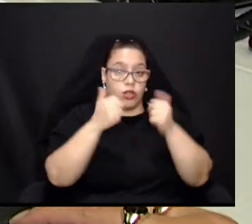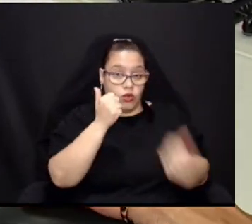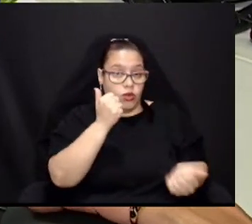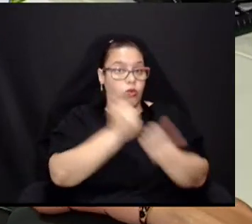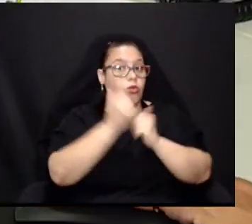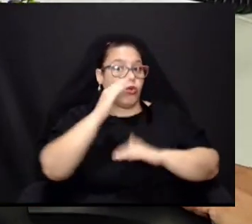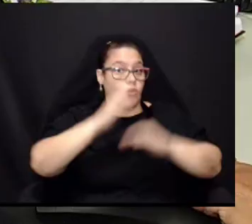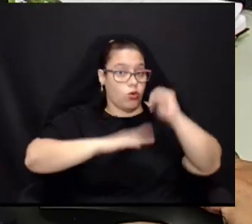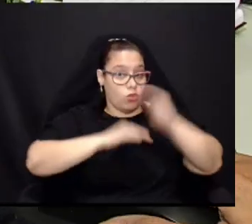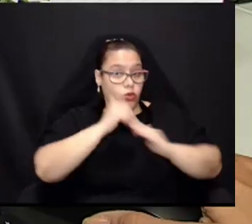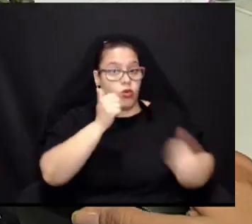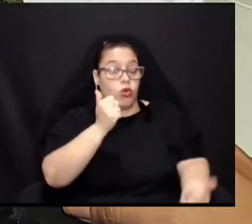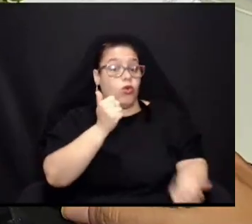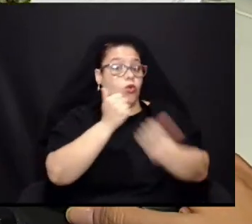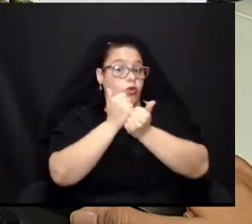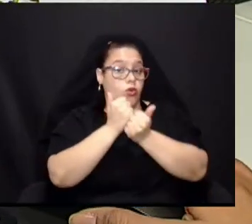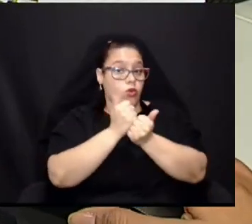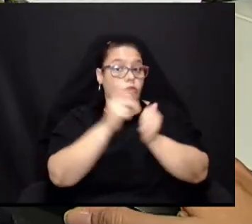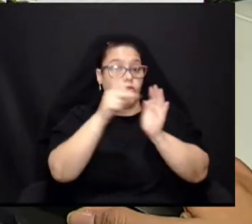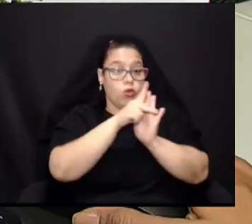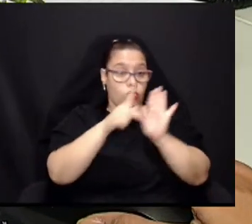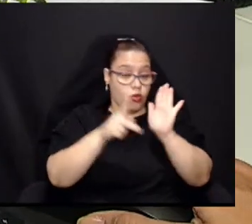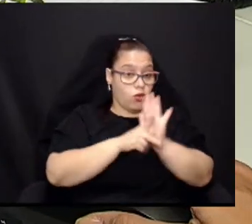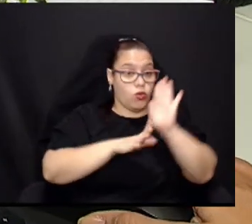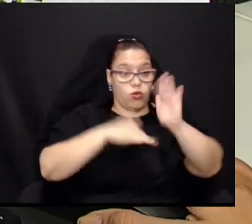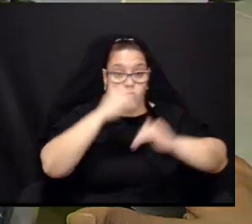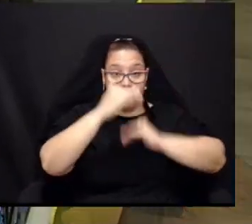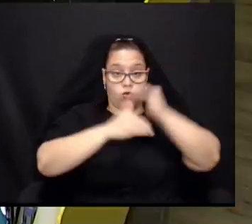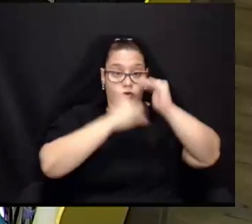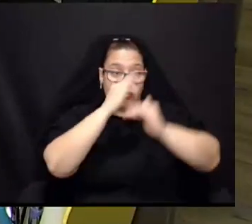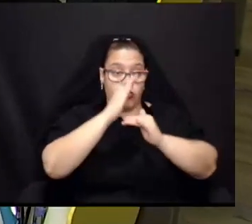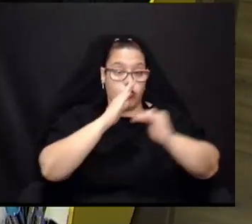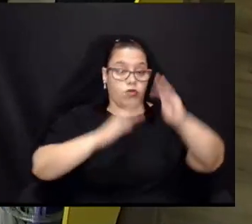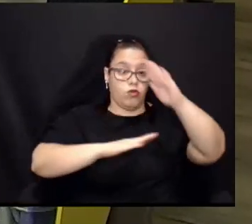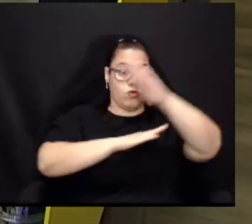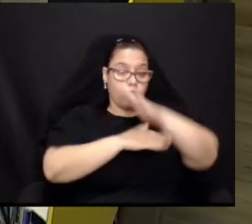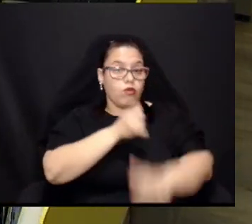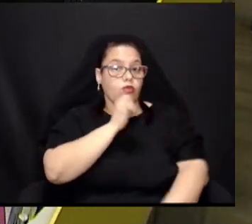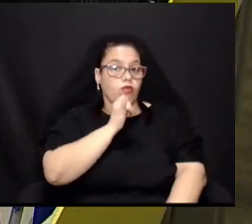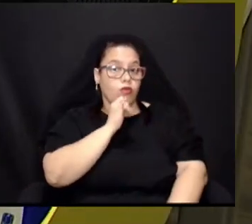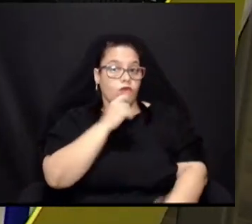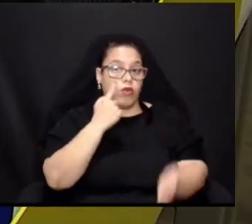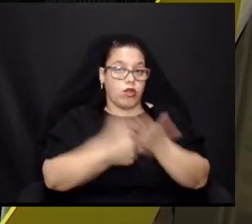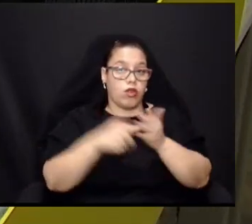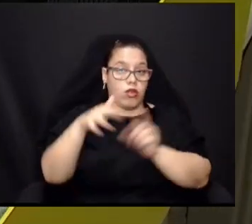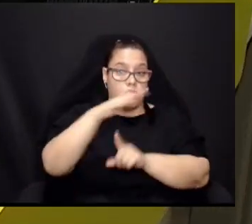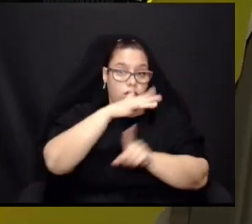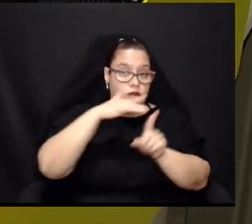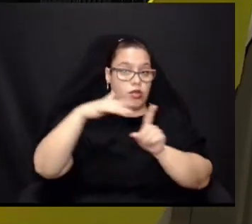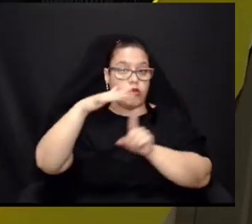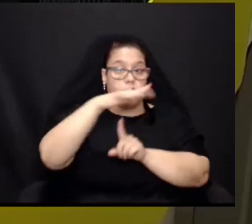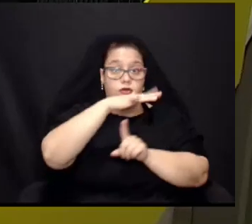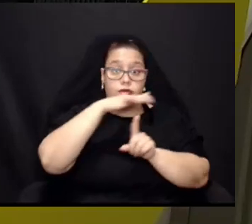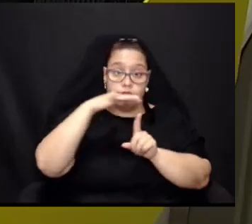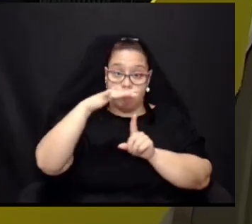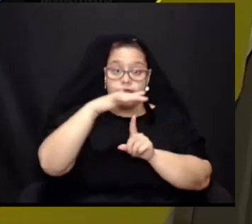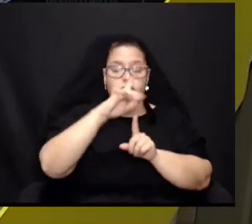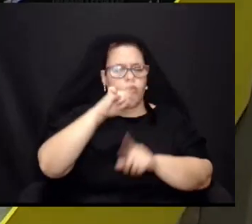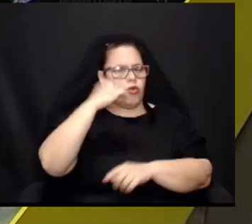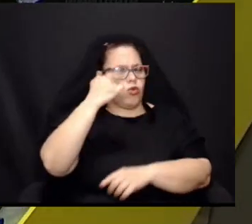apoio a projetos desenvolvidos pela casa, como, por exemplo, a agenda ambiental da casa, entre outros